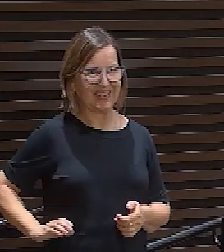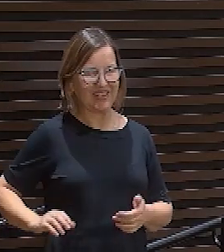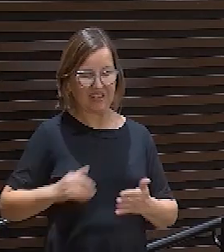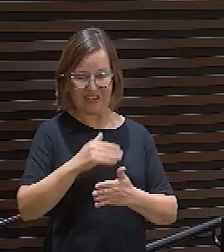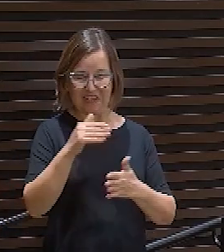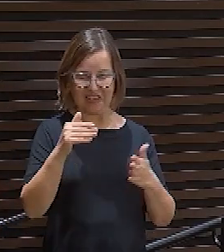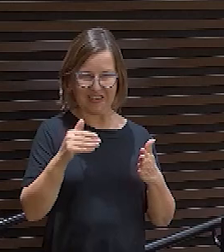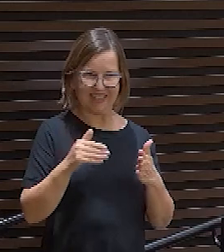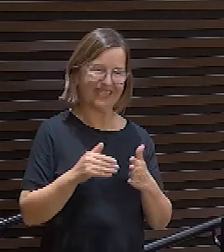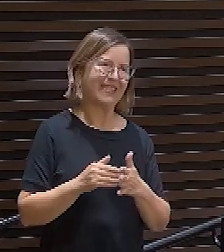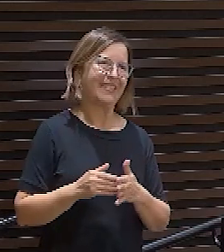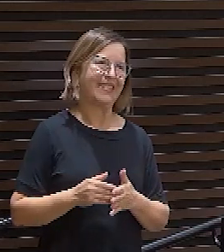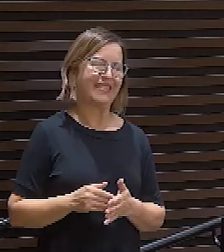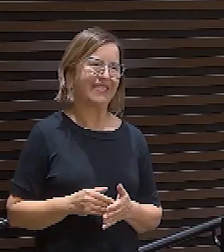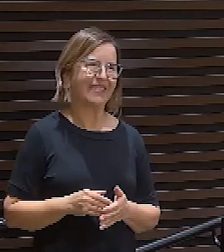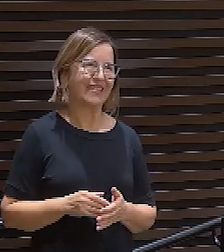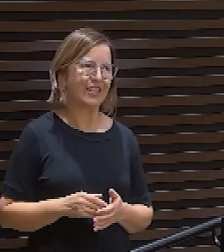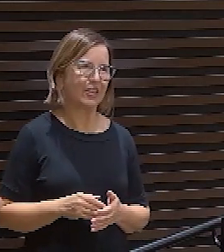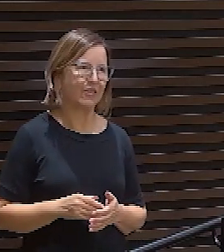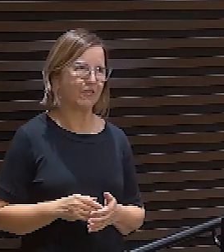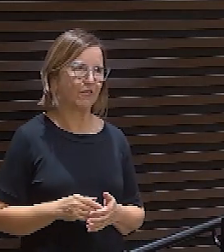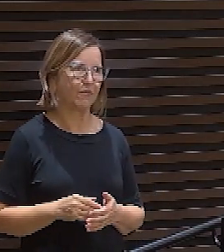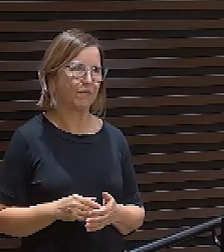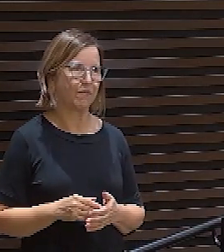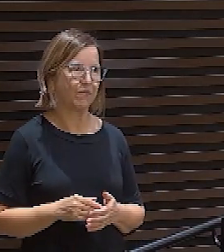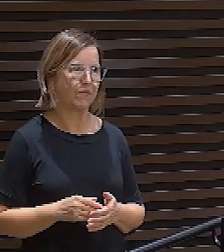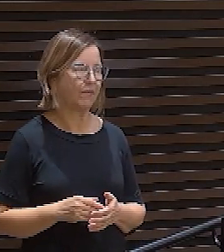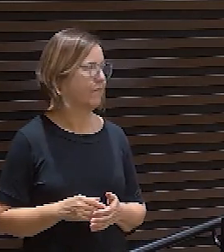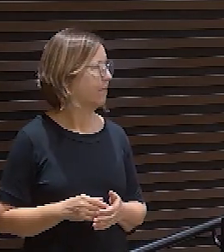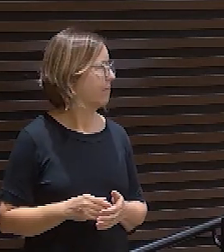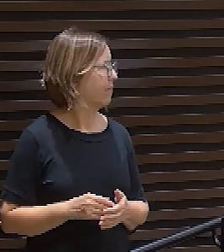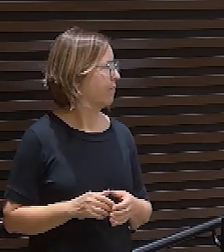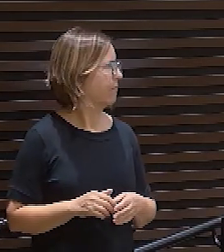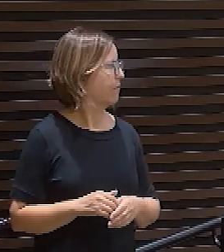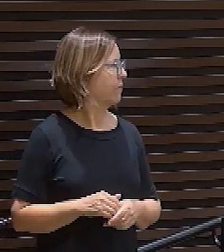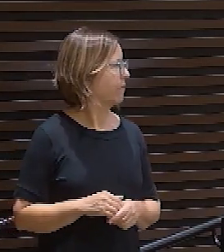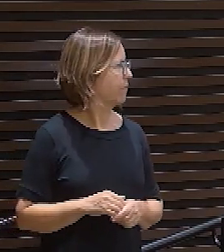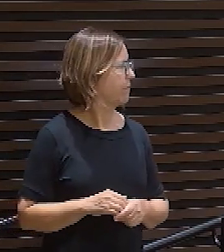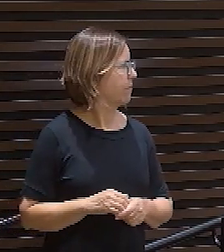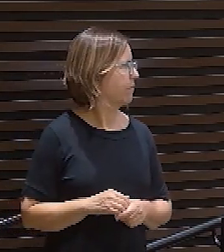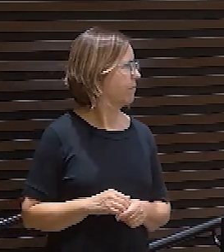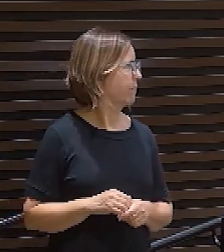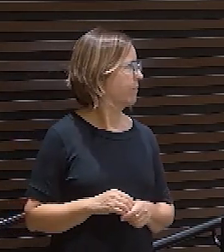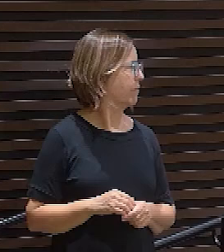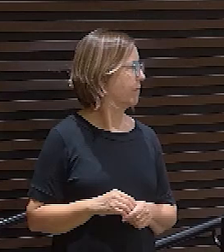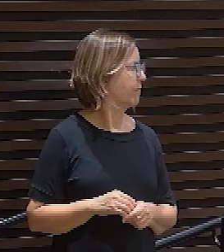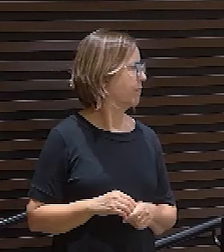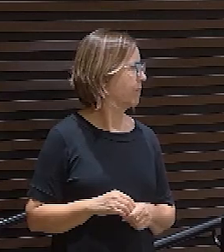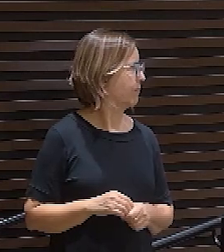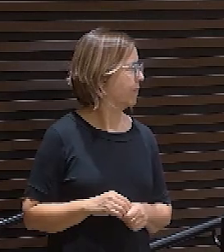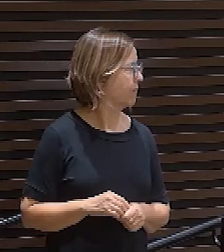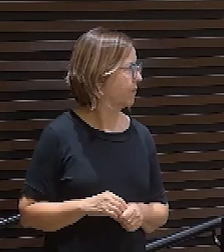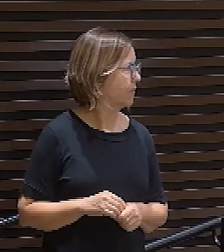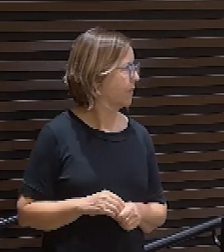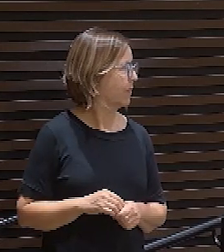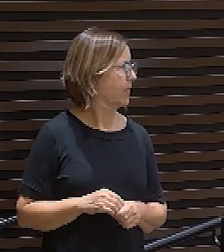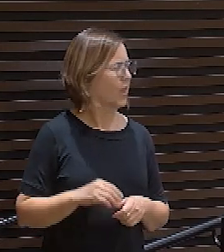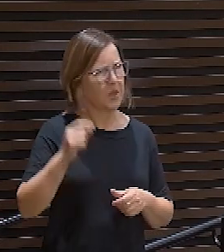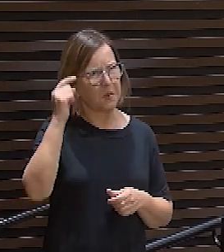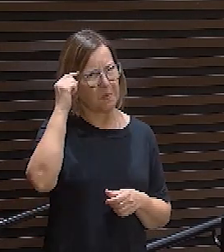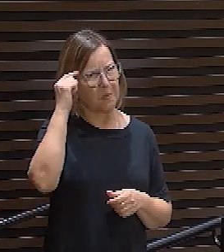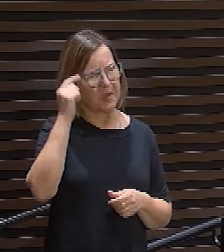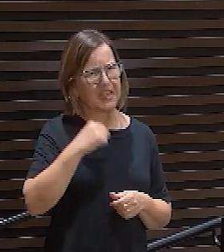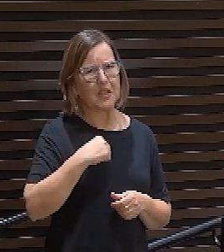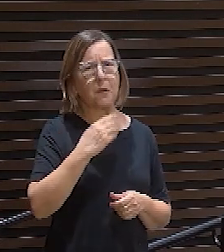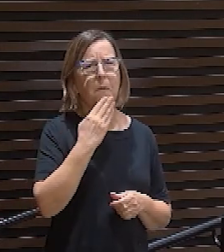todos. Não pense por um momento que eu vou falar para você, pedir para você